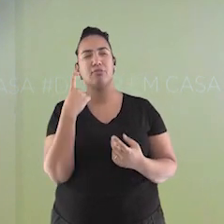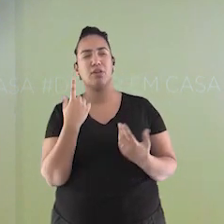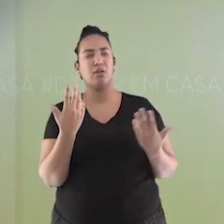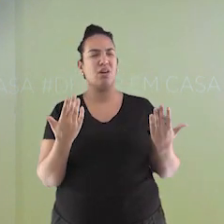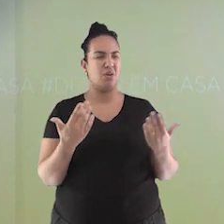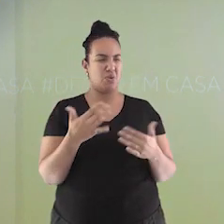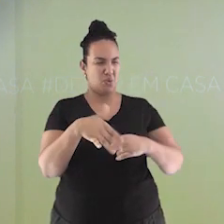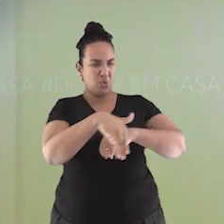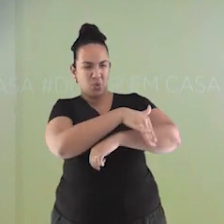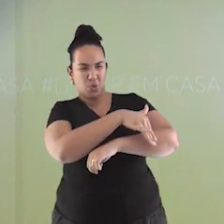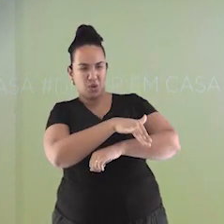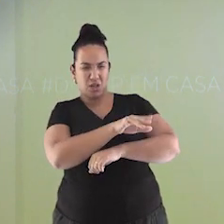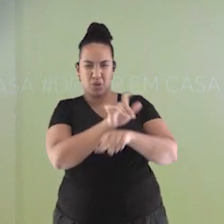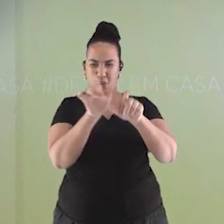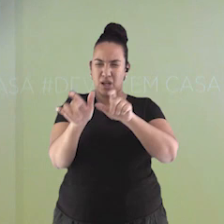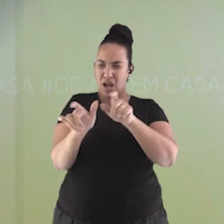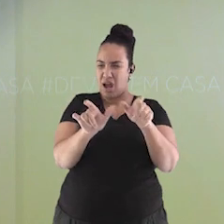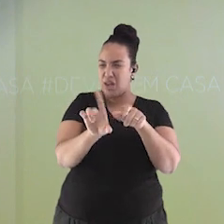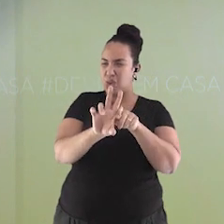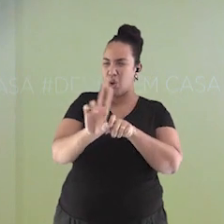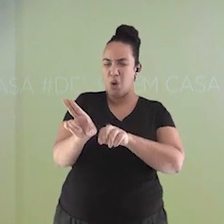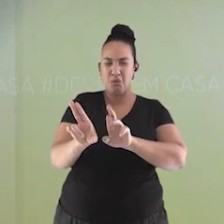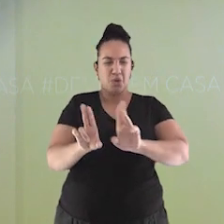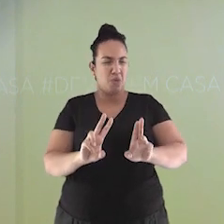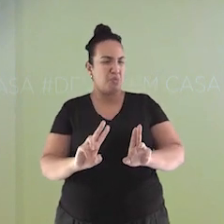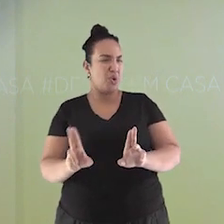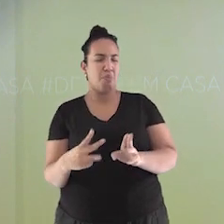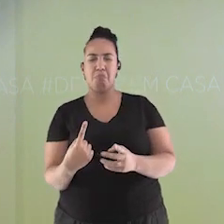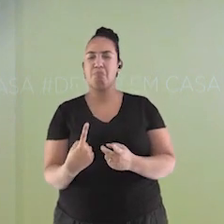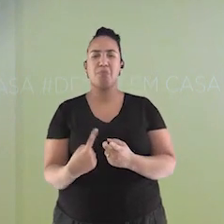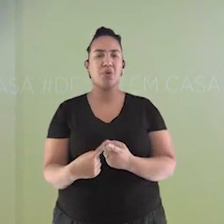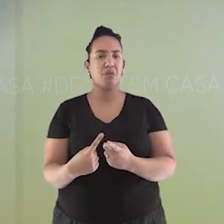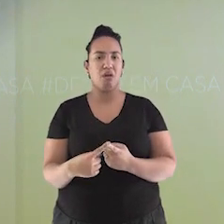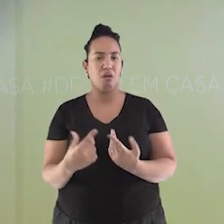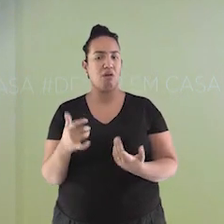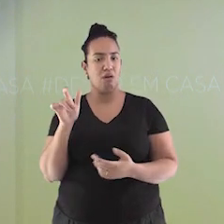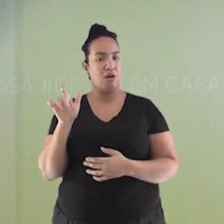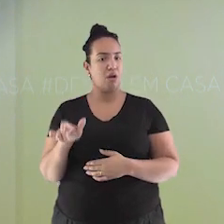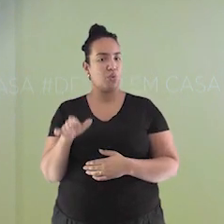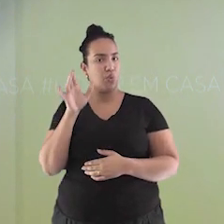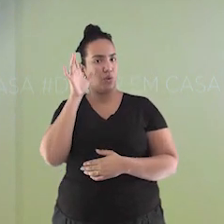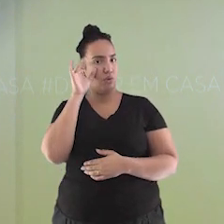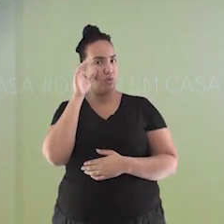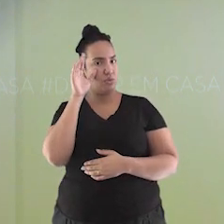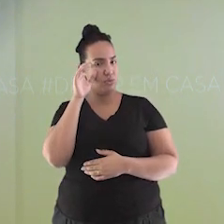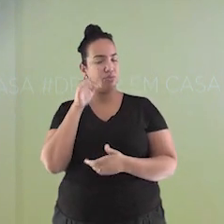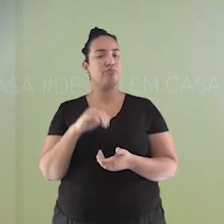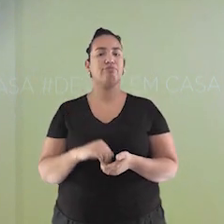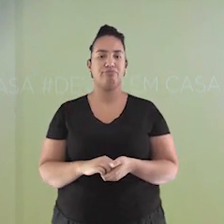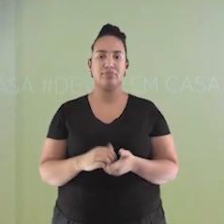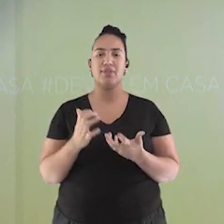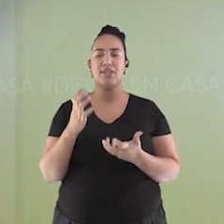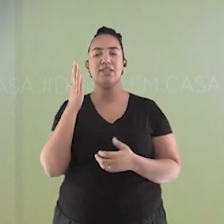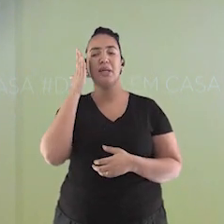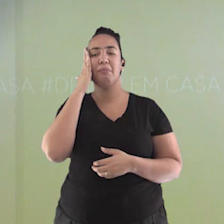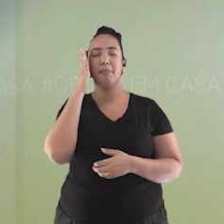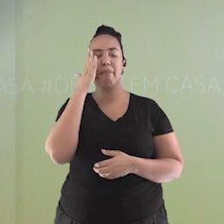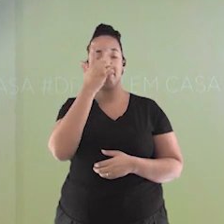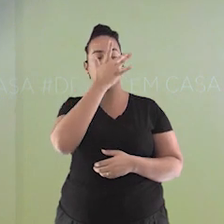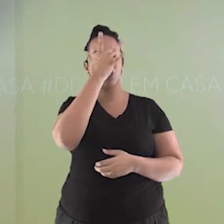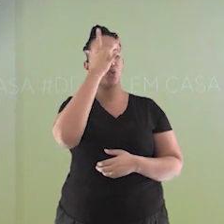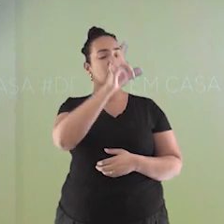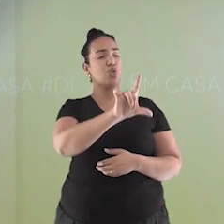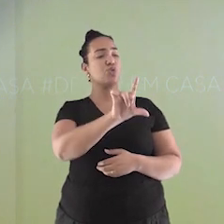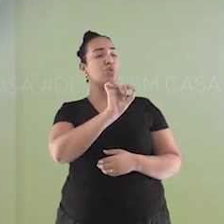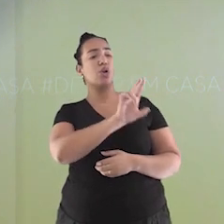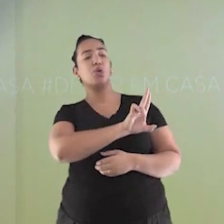no porquê de todos os lugares terem nome. Ficou curioso para saber quem é que escolhe